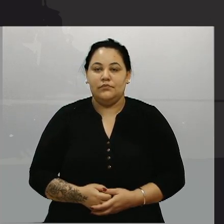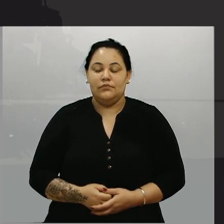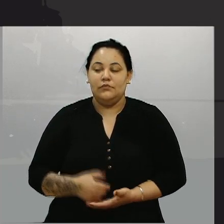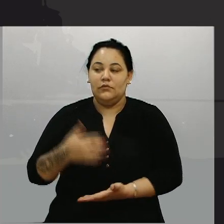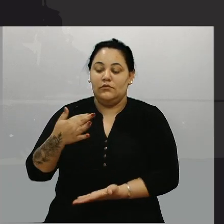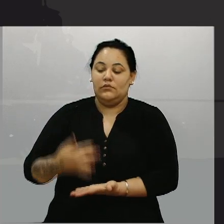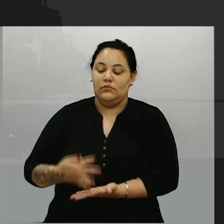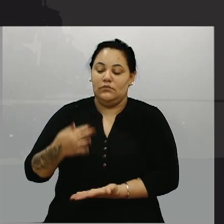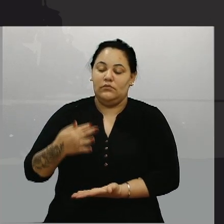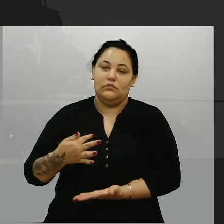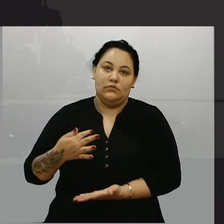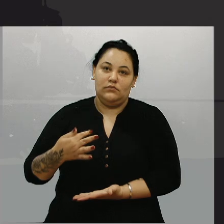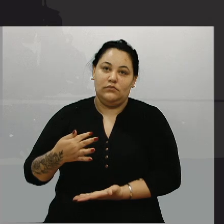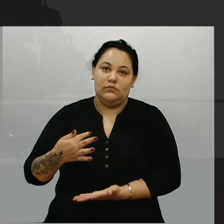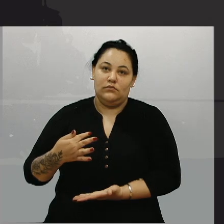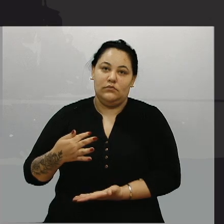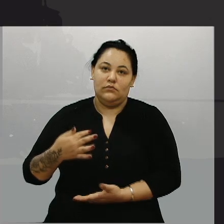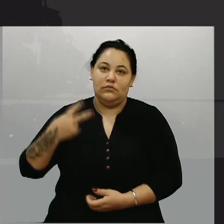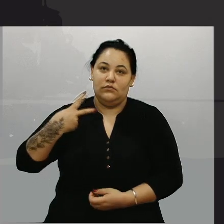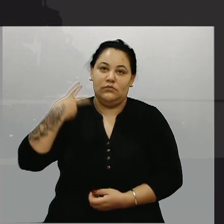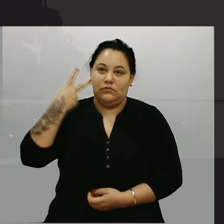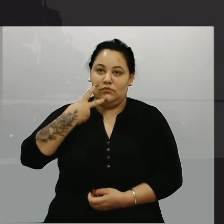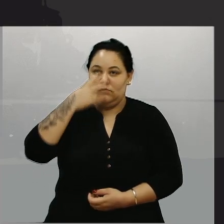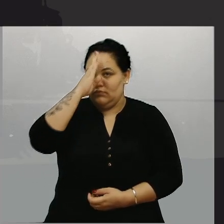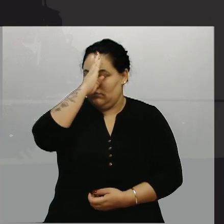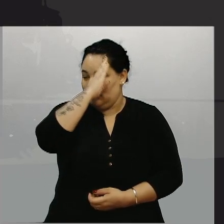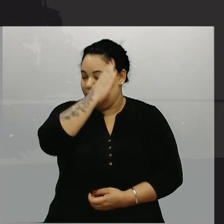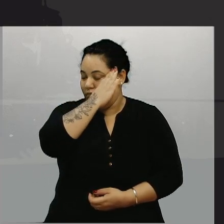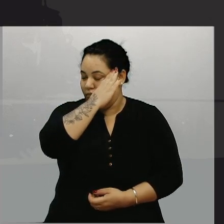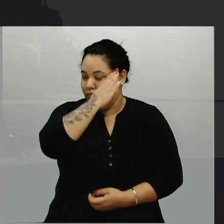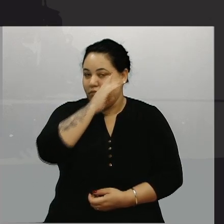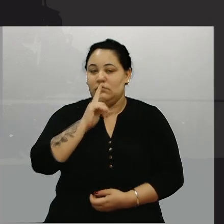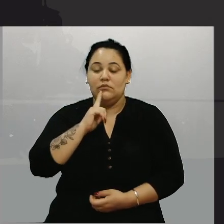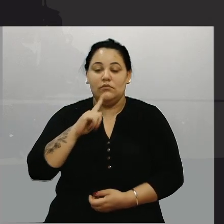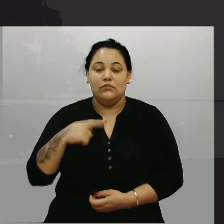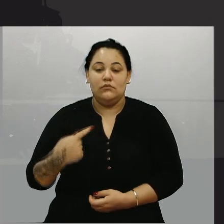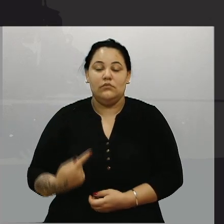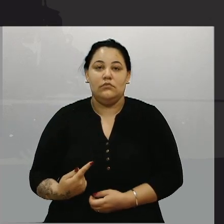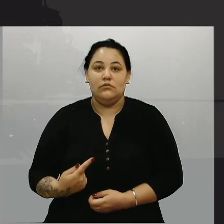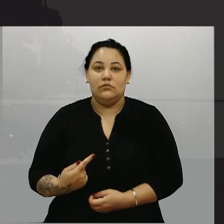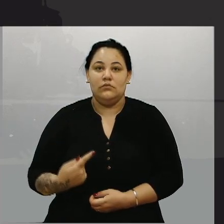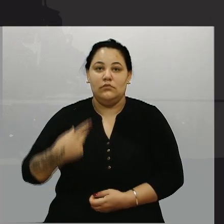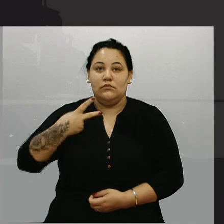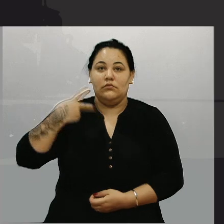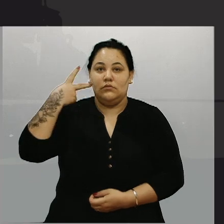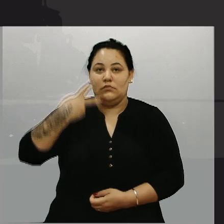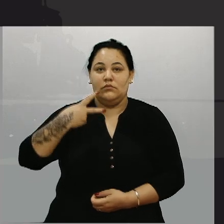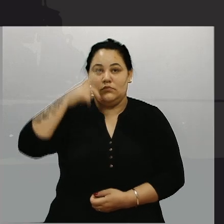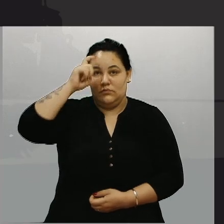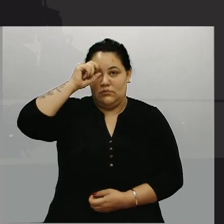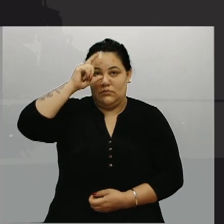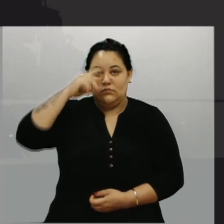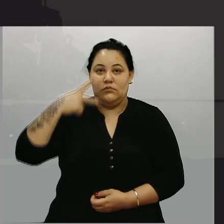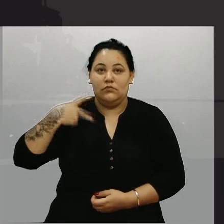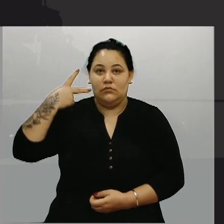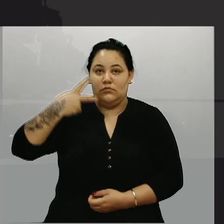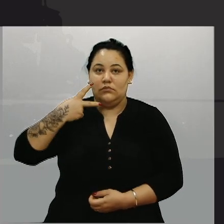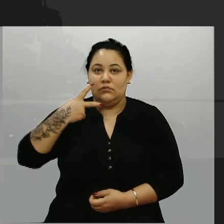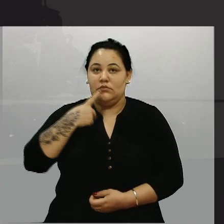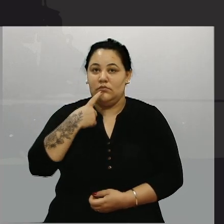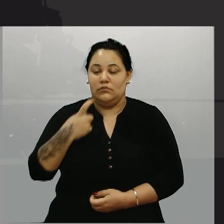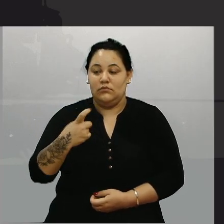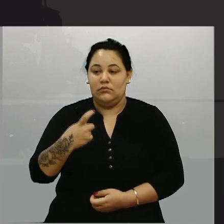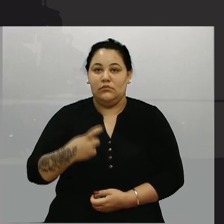ausência, vereadora Adriano Bessan, vereadora Gladys Frisso, vereador Scalco, vereadora Rose